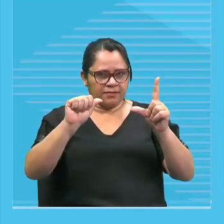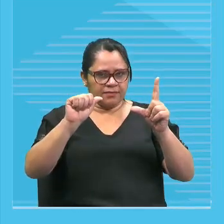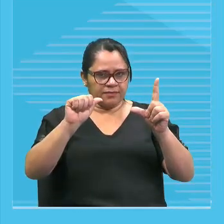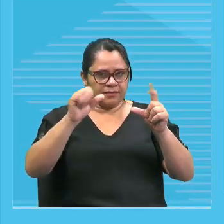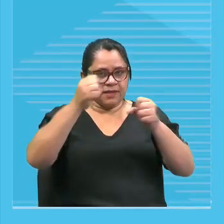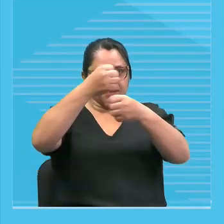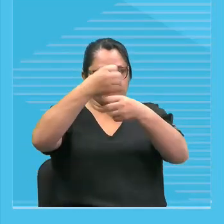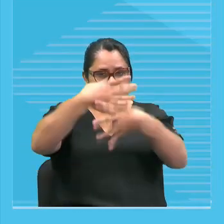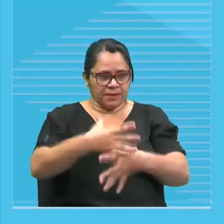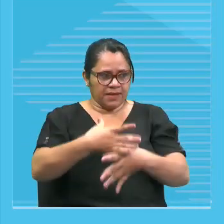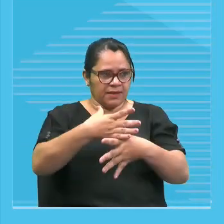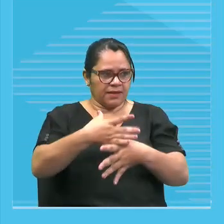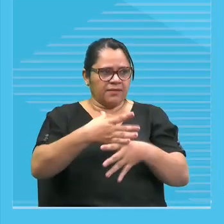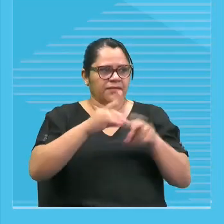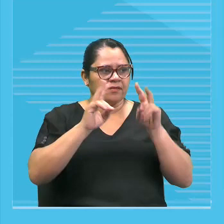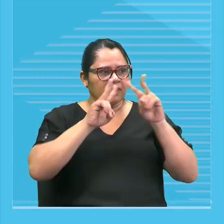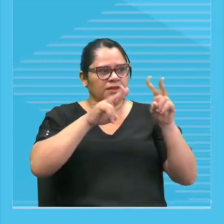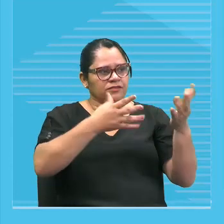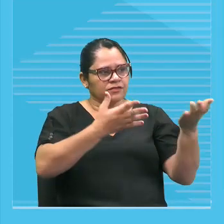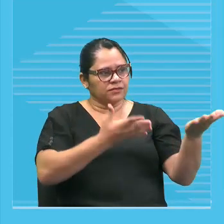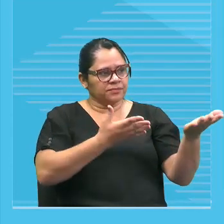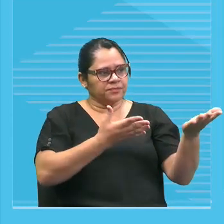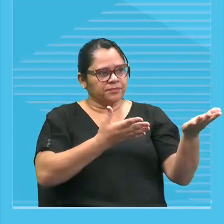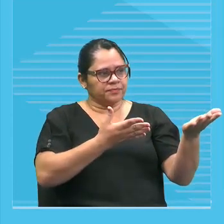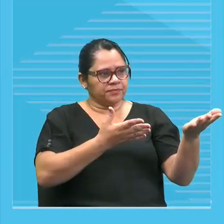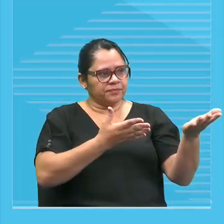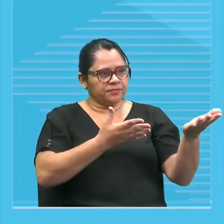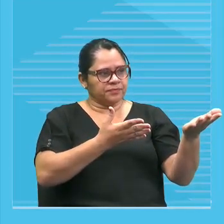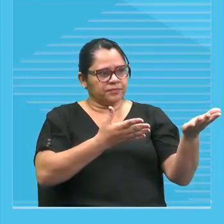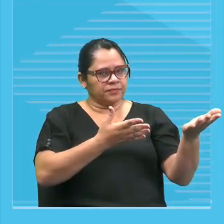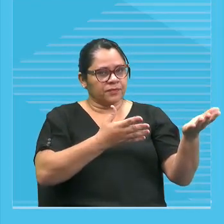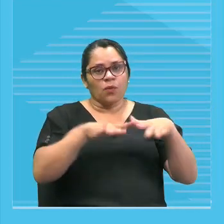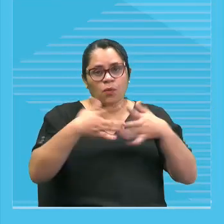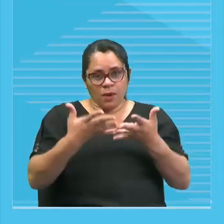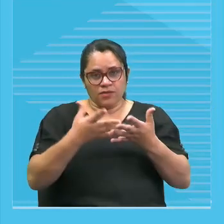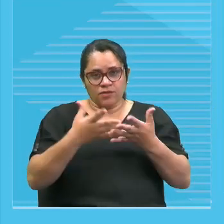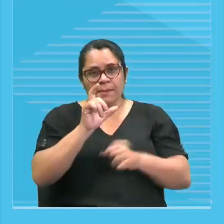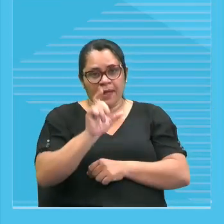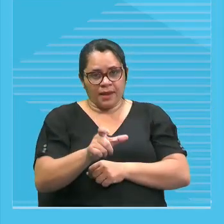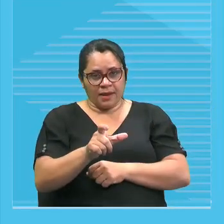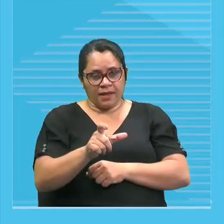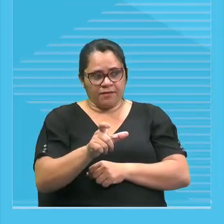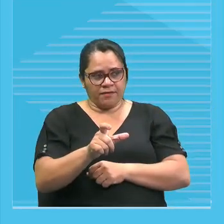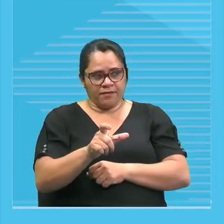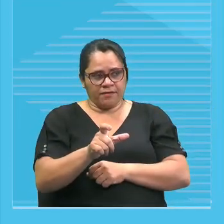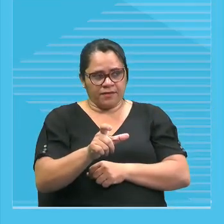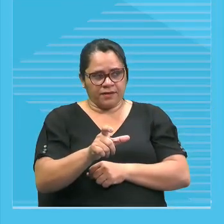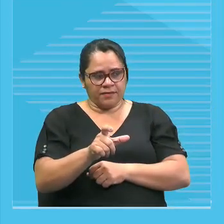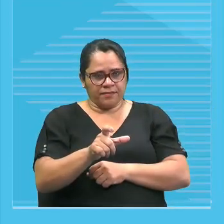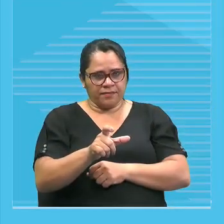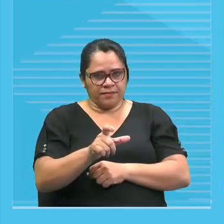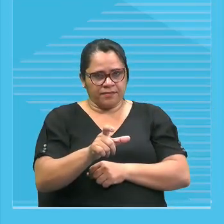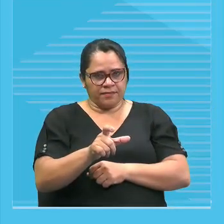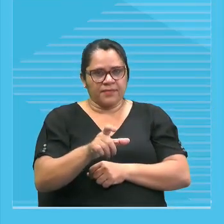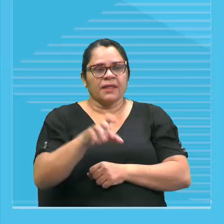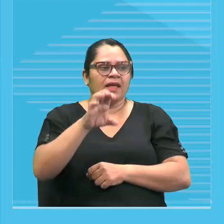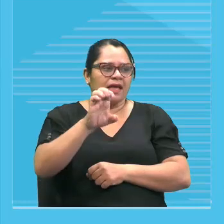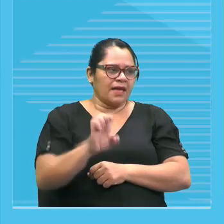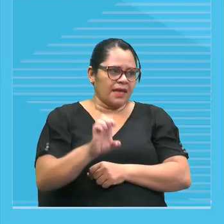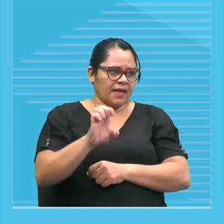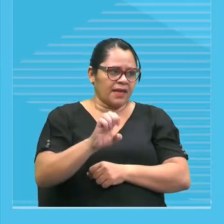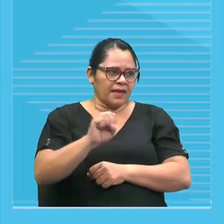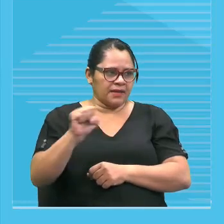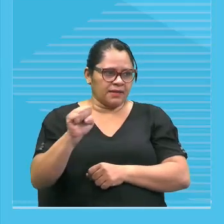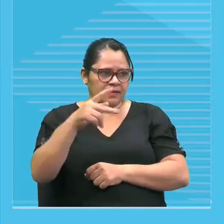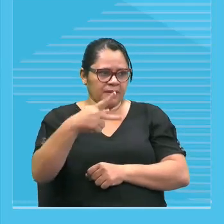espertos ó na hora que eu vi isso aqui a palavra espertos é falso que não